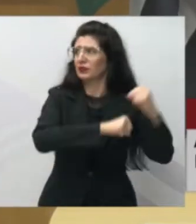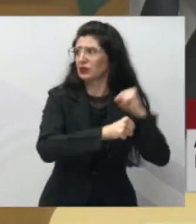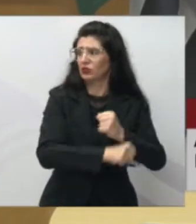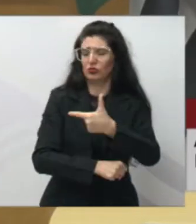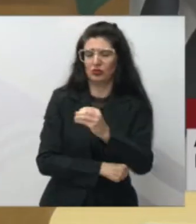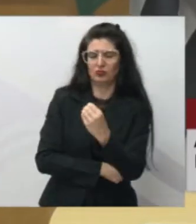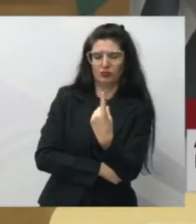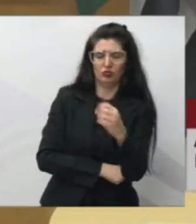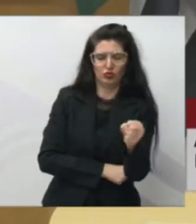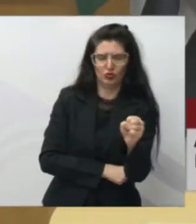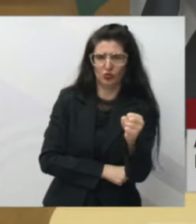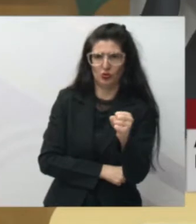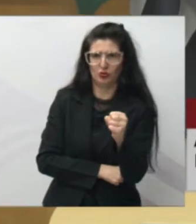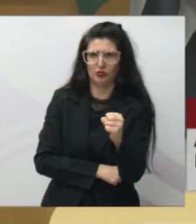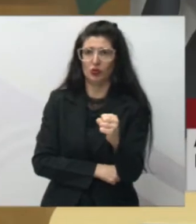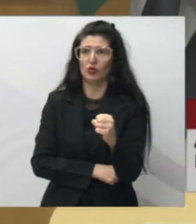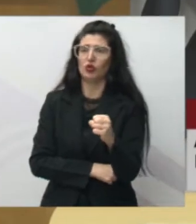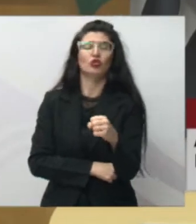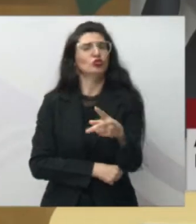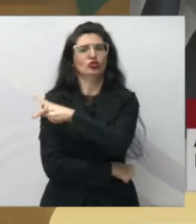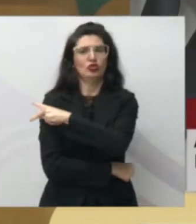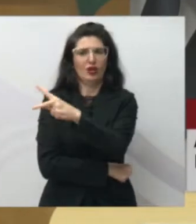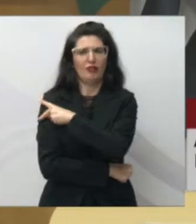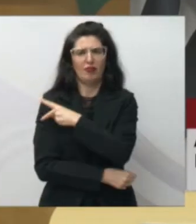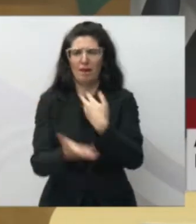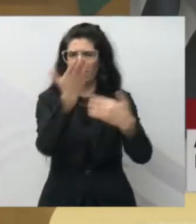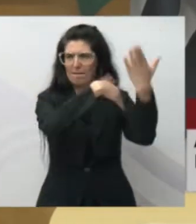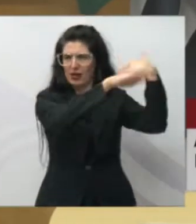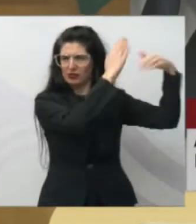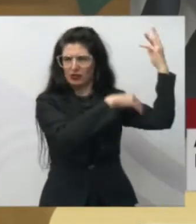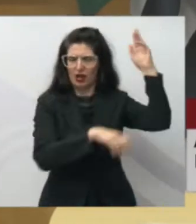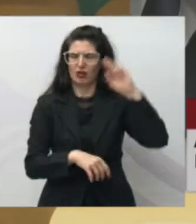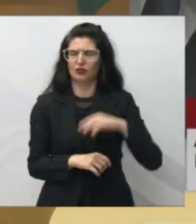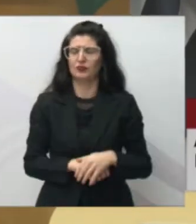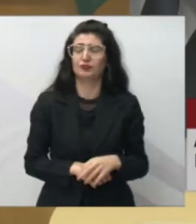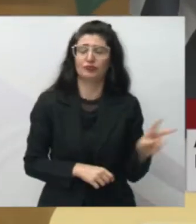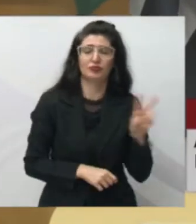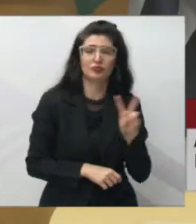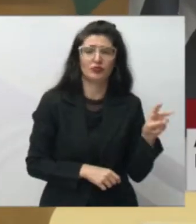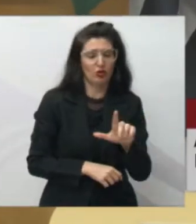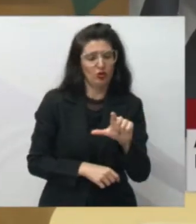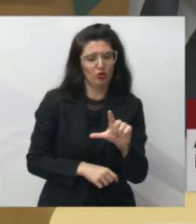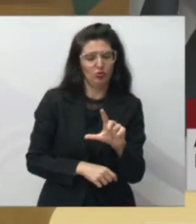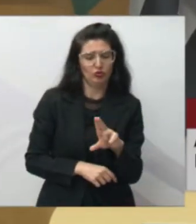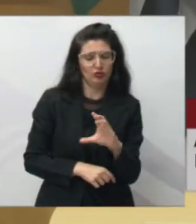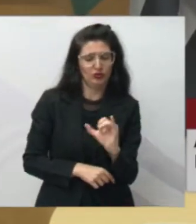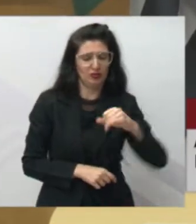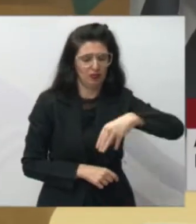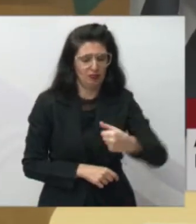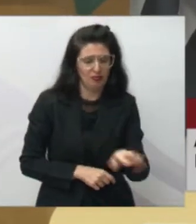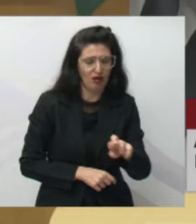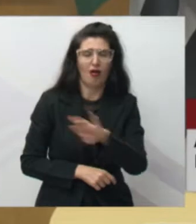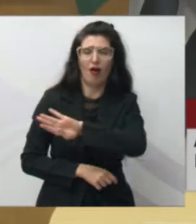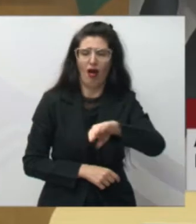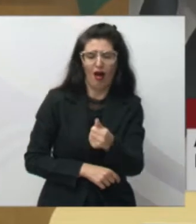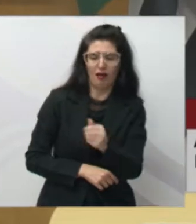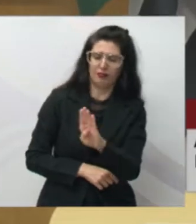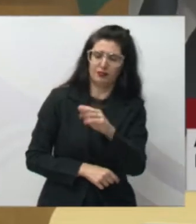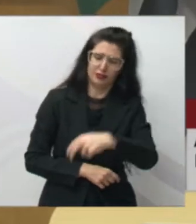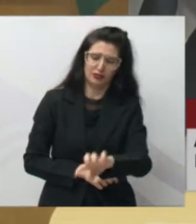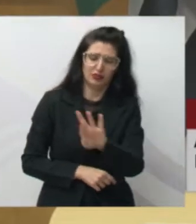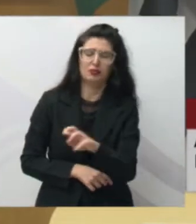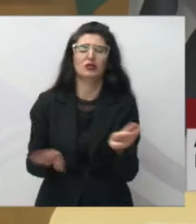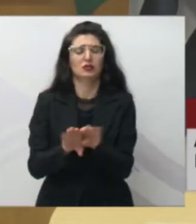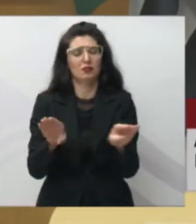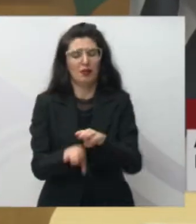a mesa diretora na época, composta pelos ilustres vereadores Lucimar Ponciano, Abner de Madureira e